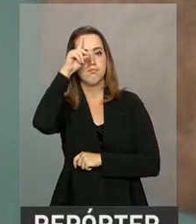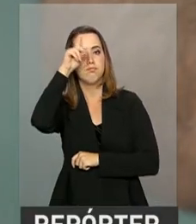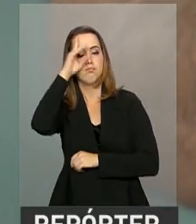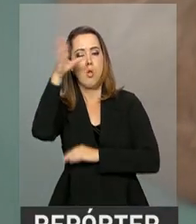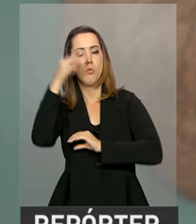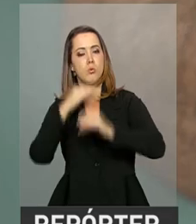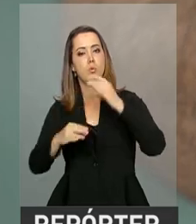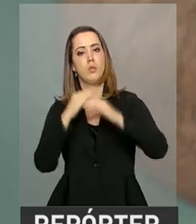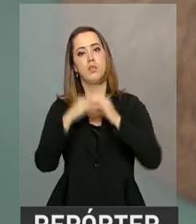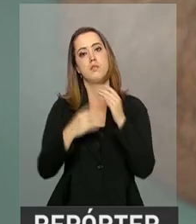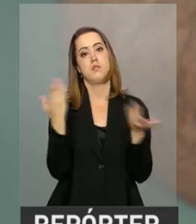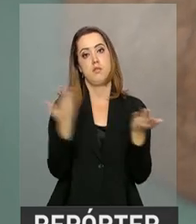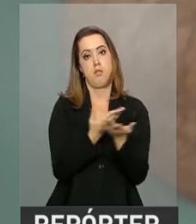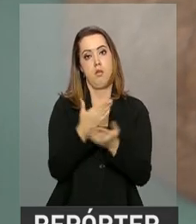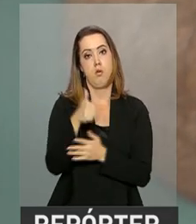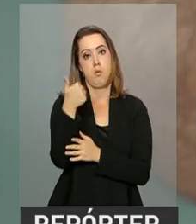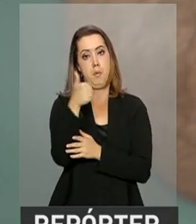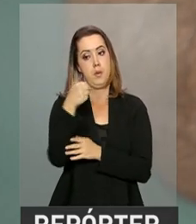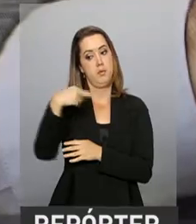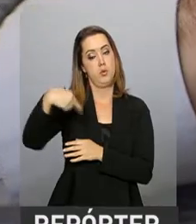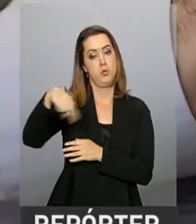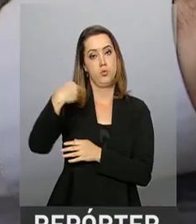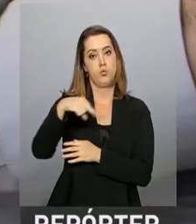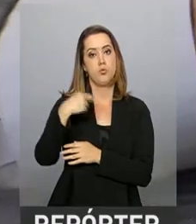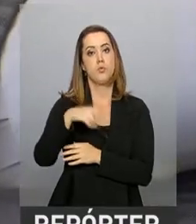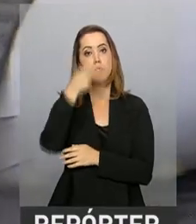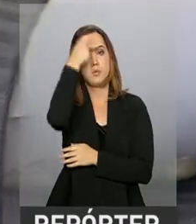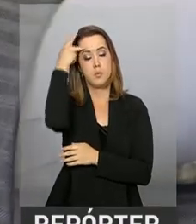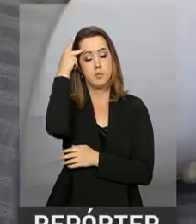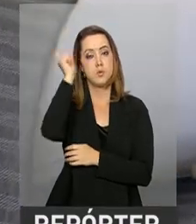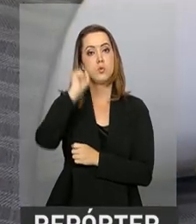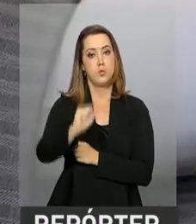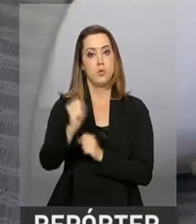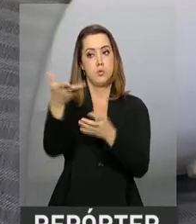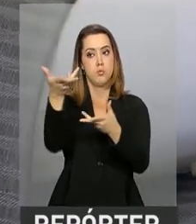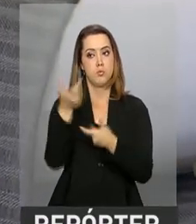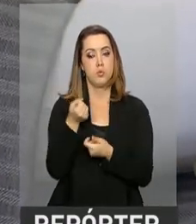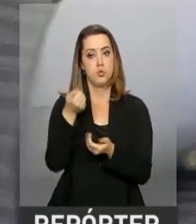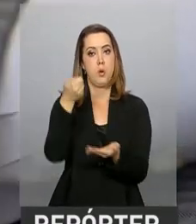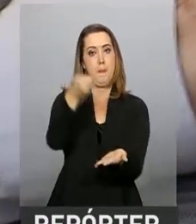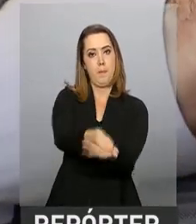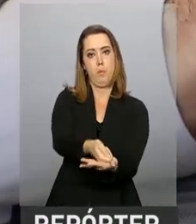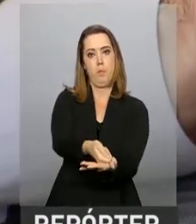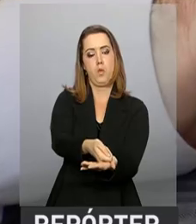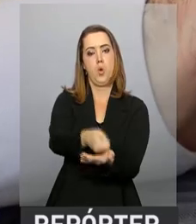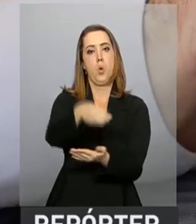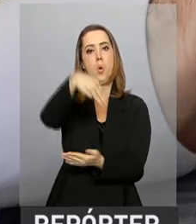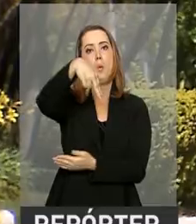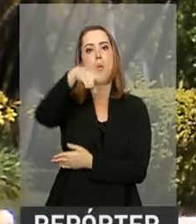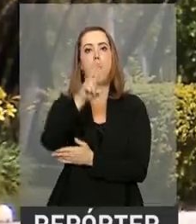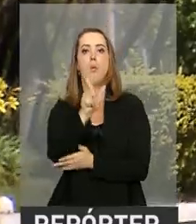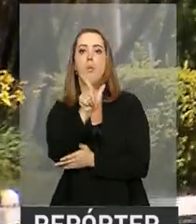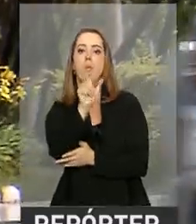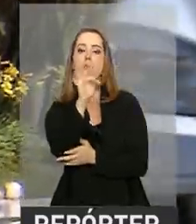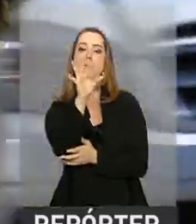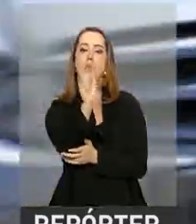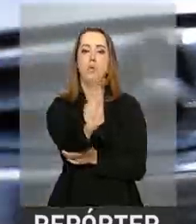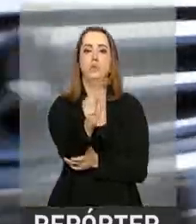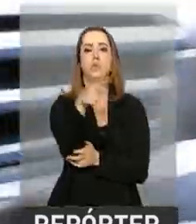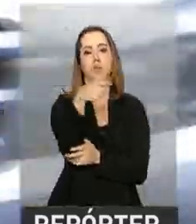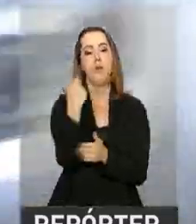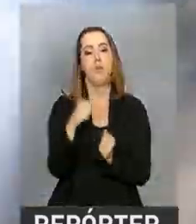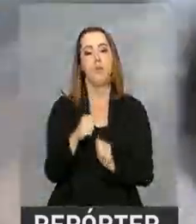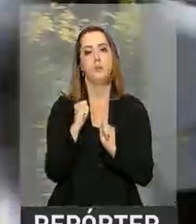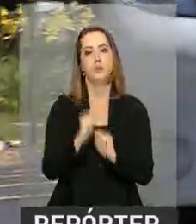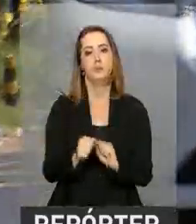comunicar e a partir do dia primo de Novembro os motoristas vão poder receber as multas por esses meios eletrônicos quem fizer ess